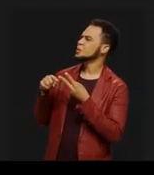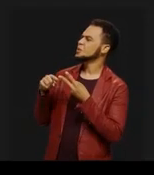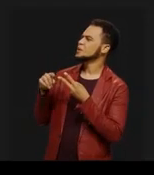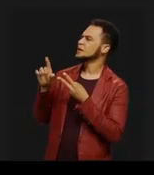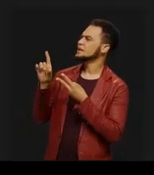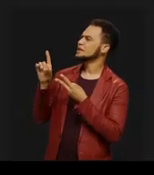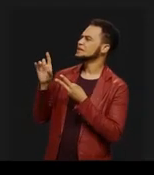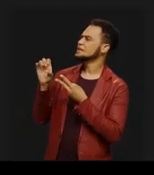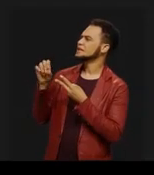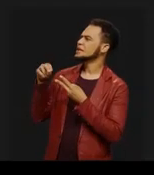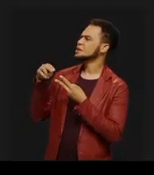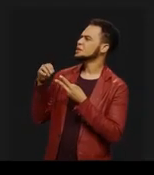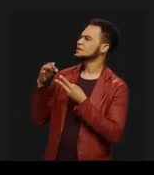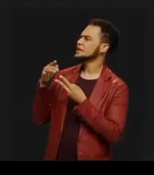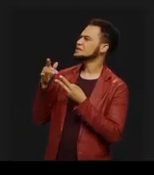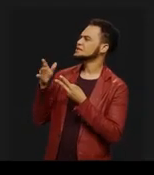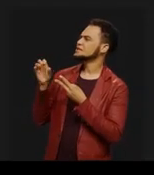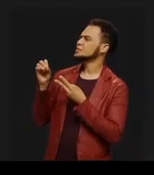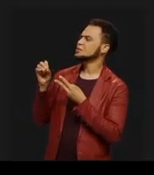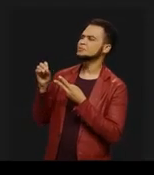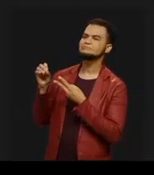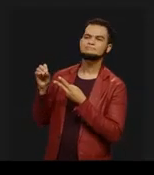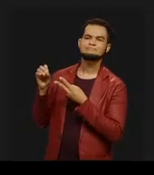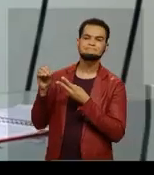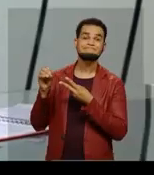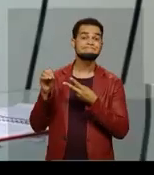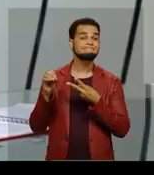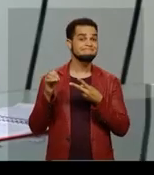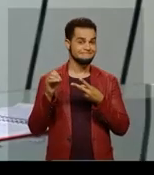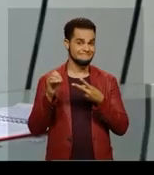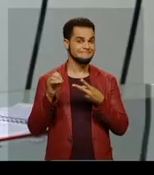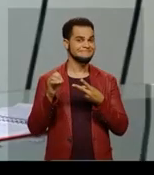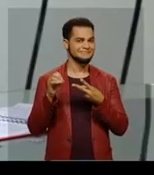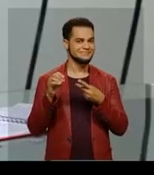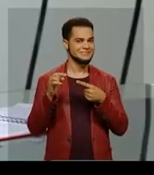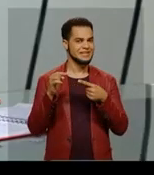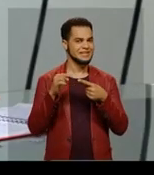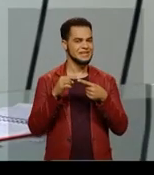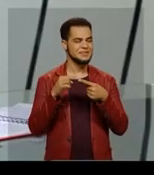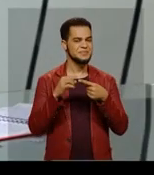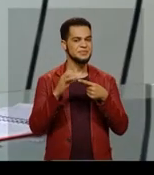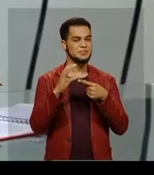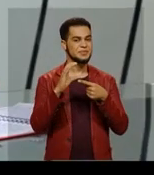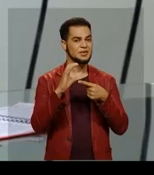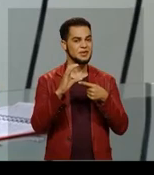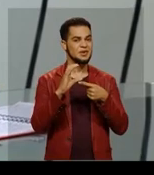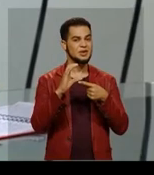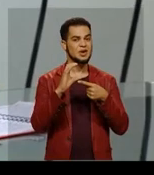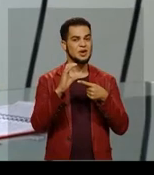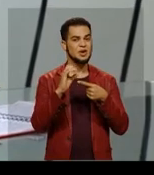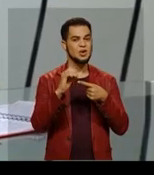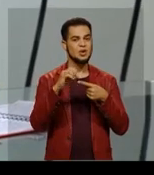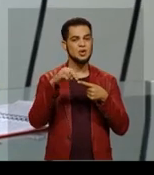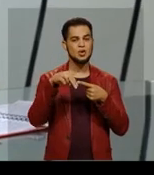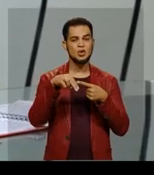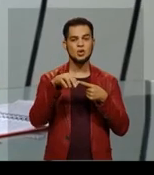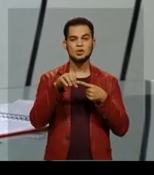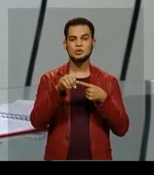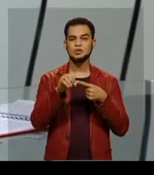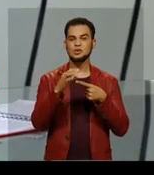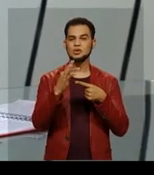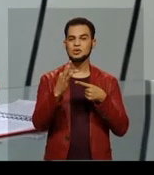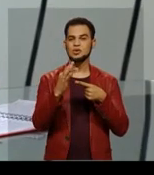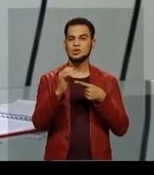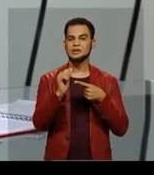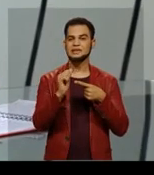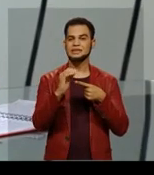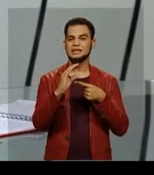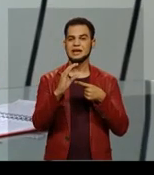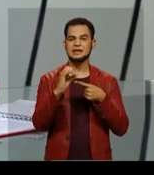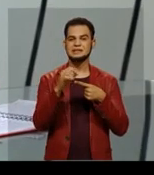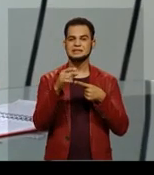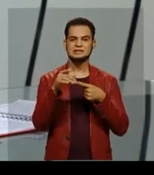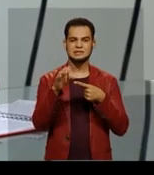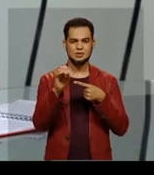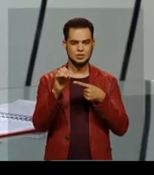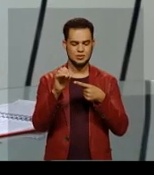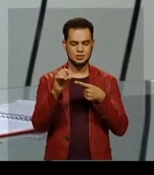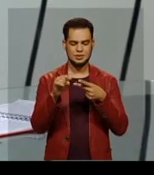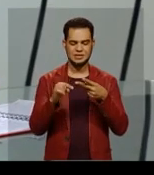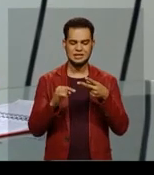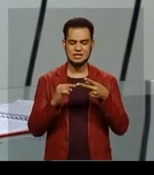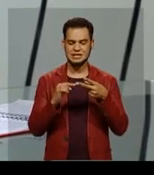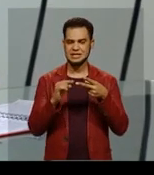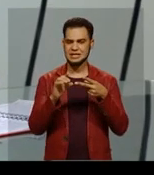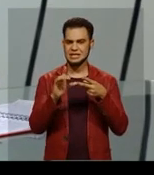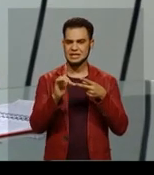lá. Denotação e conotação. Importantíssimo, né? E nós usamos a todo momento. Então, vamos